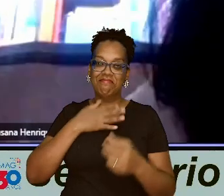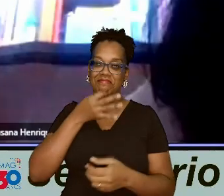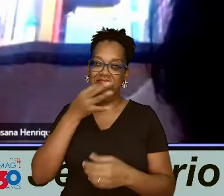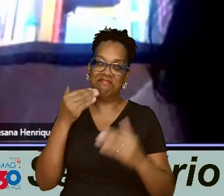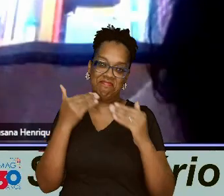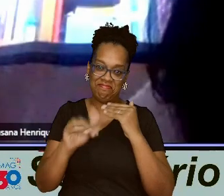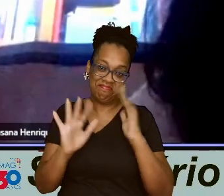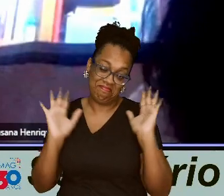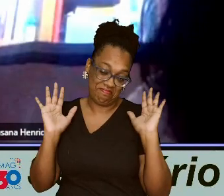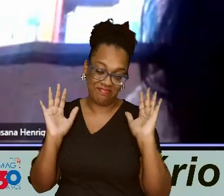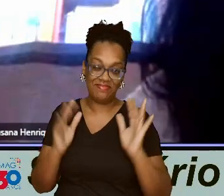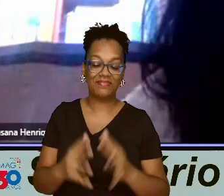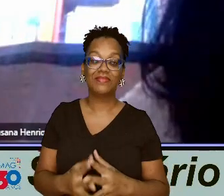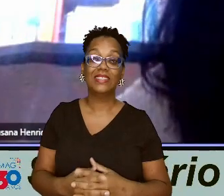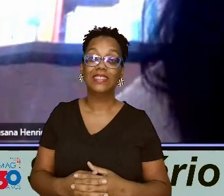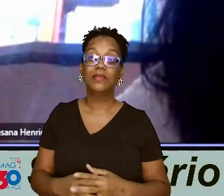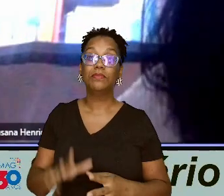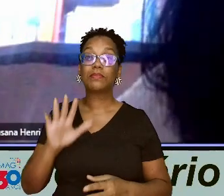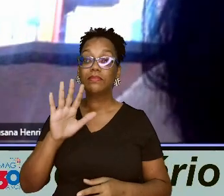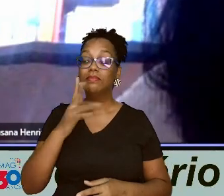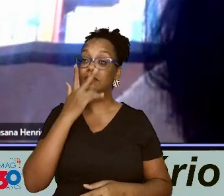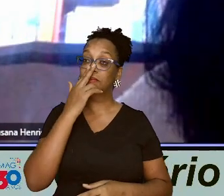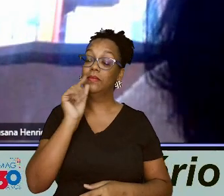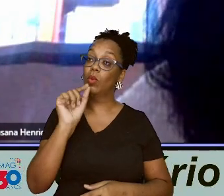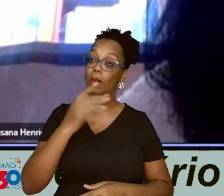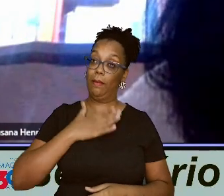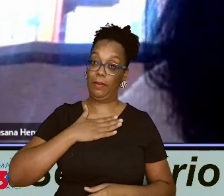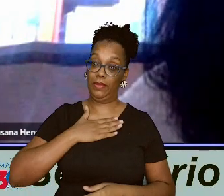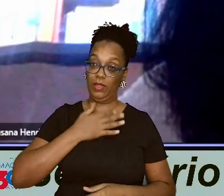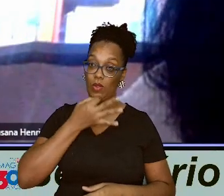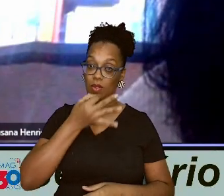sentido. Mas o que me parece? Que